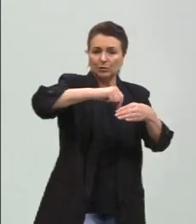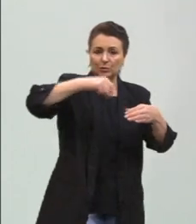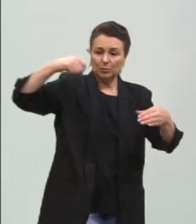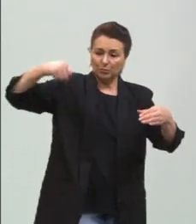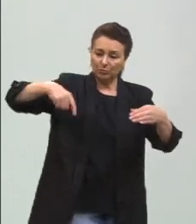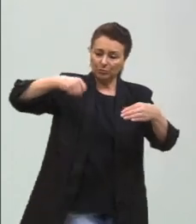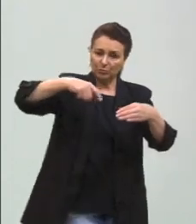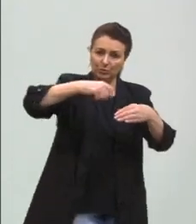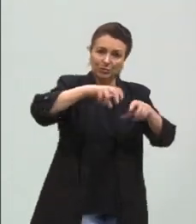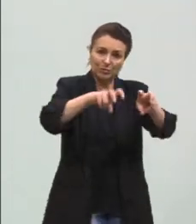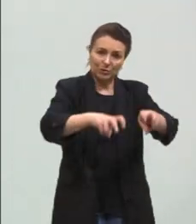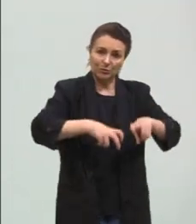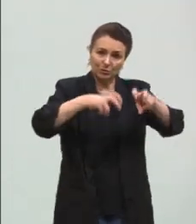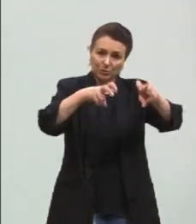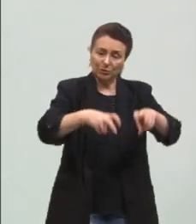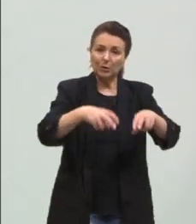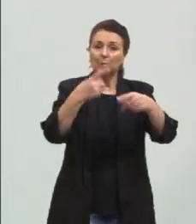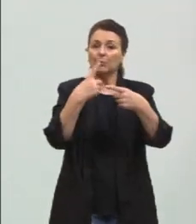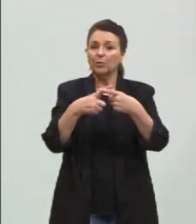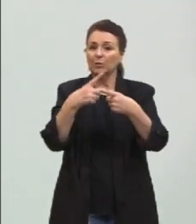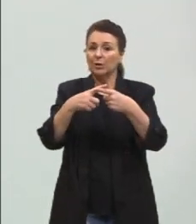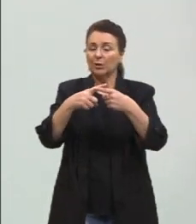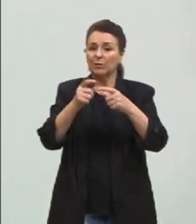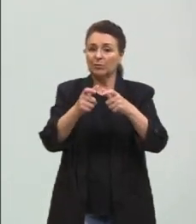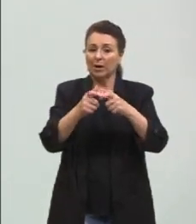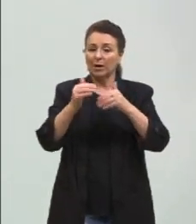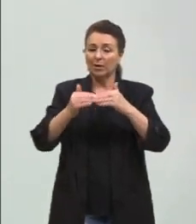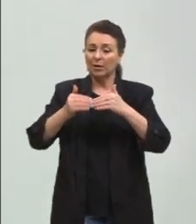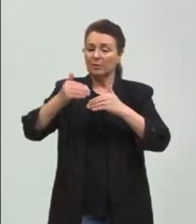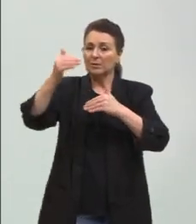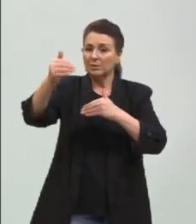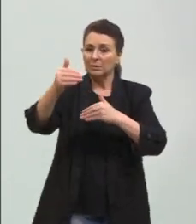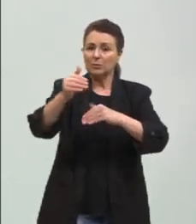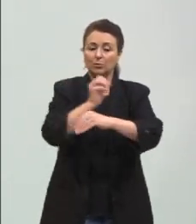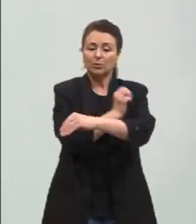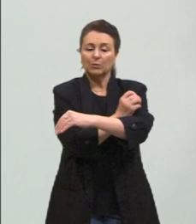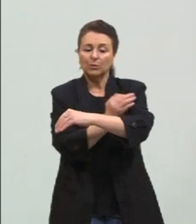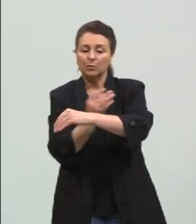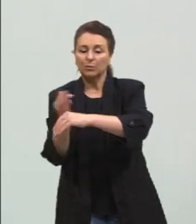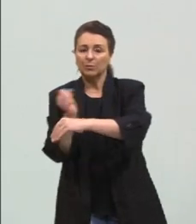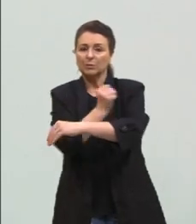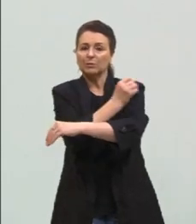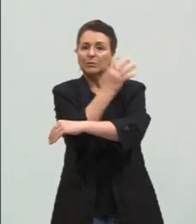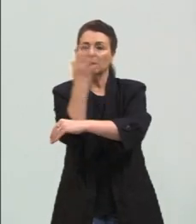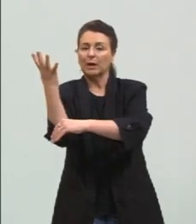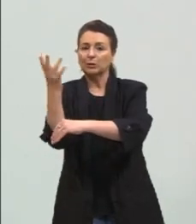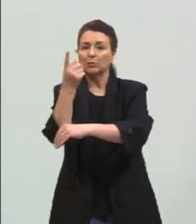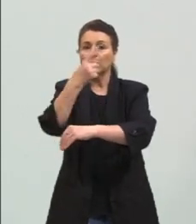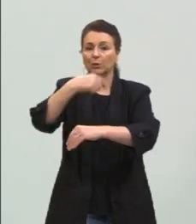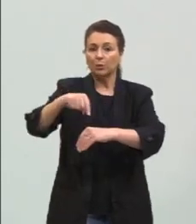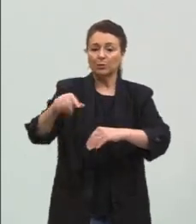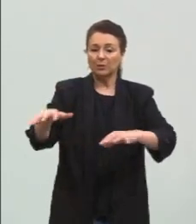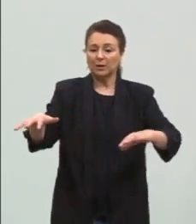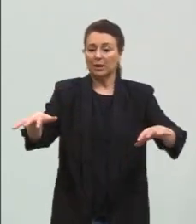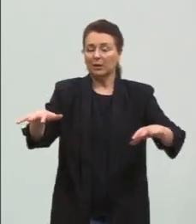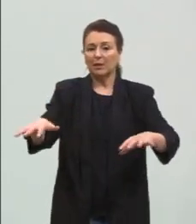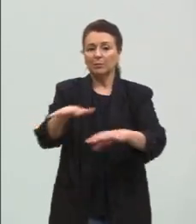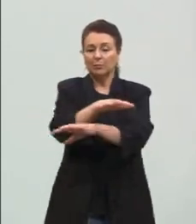agrícolas né e justamente vai avançando sobre o cerrado sobre outros biomas com essa